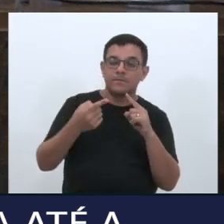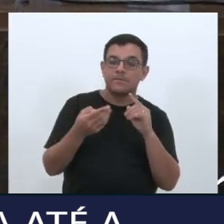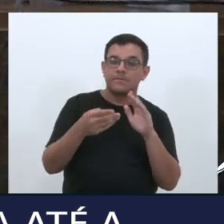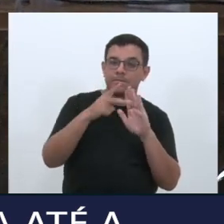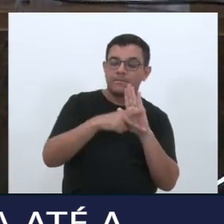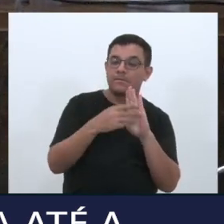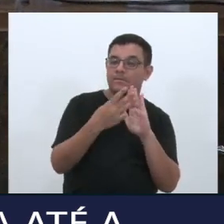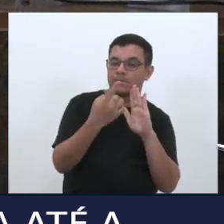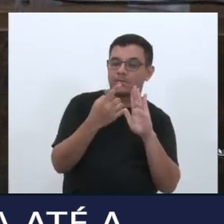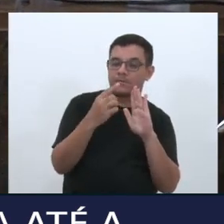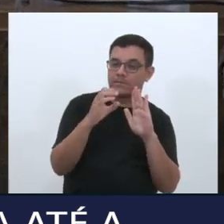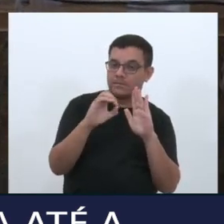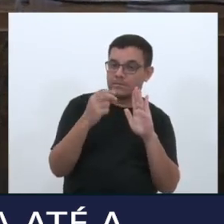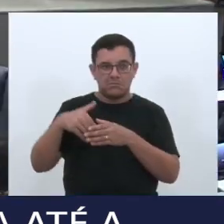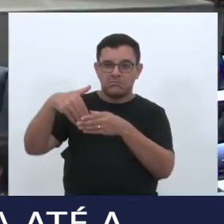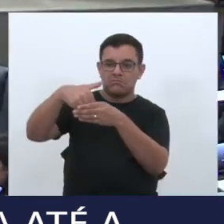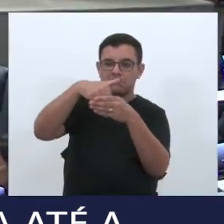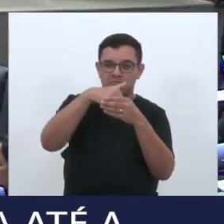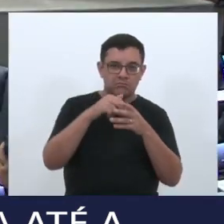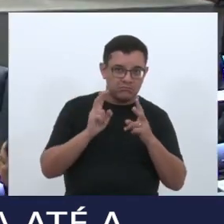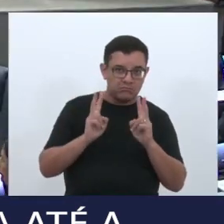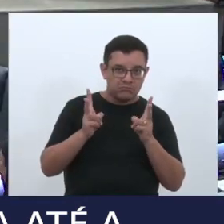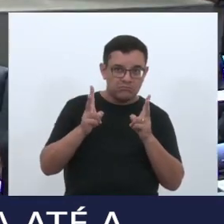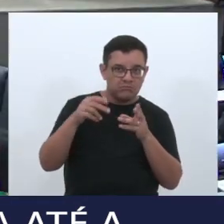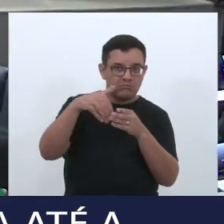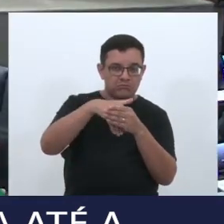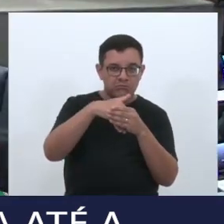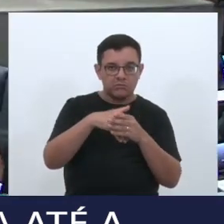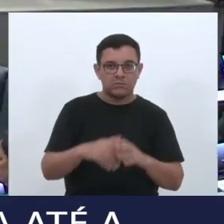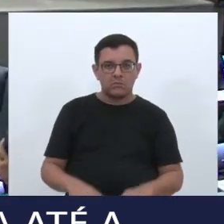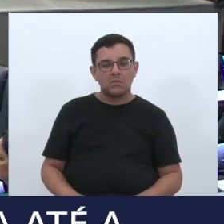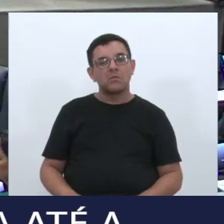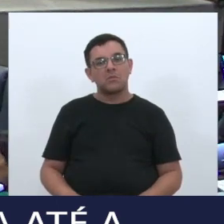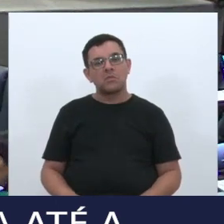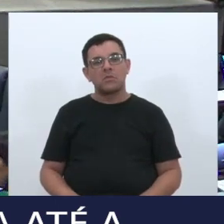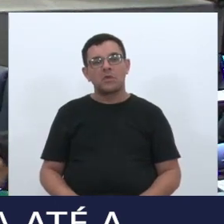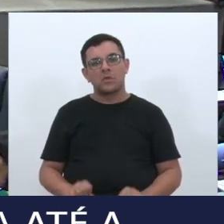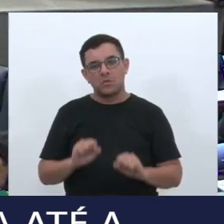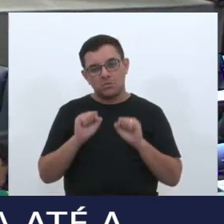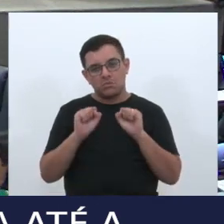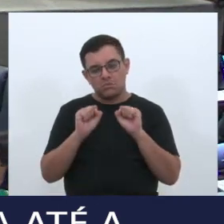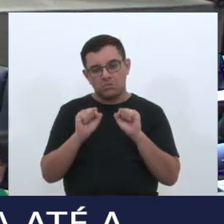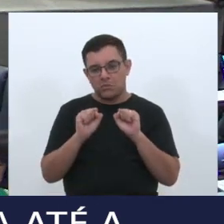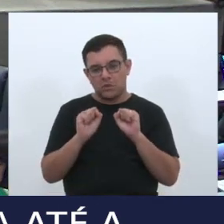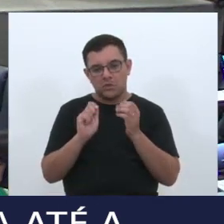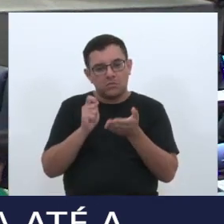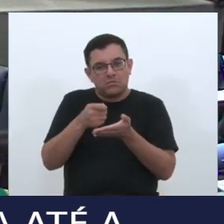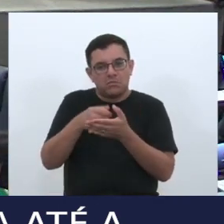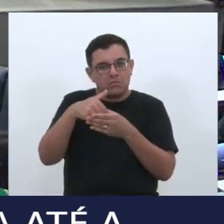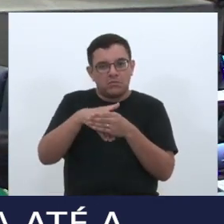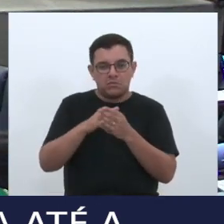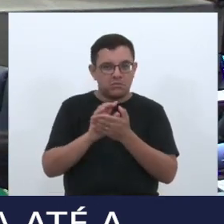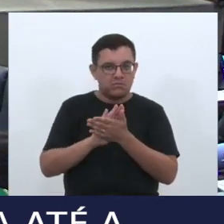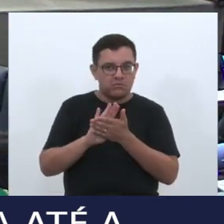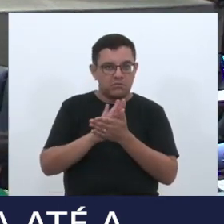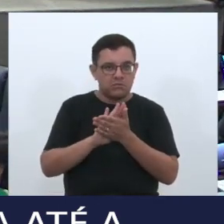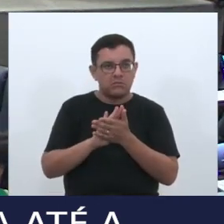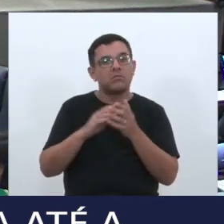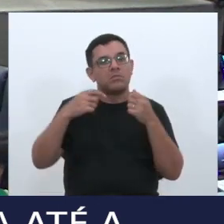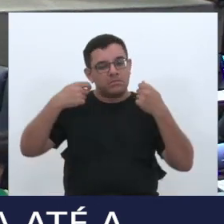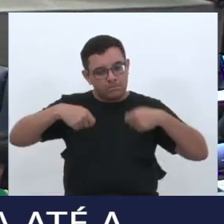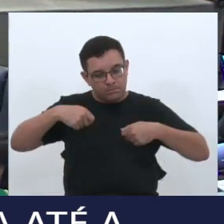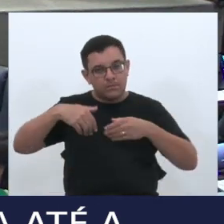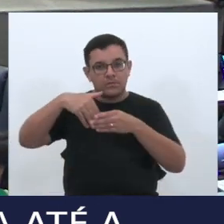ou feto do prefeito ainda durante a sessão os vereadores deliberaram outros quatro projetos de lei para